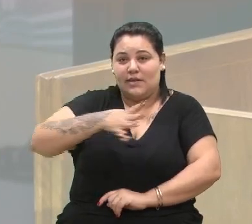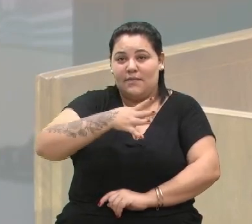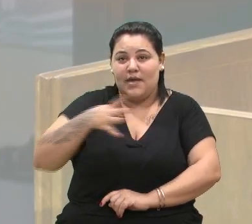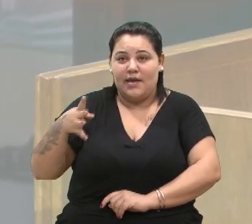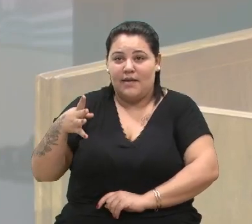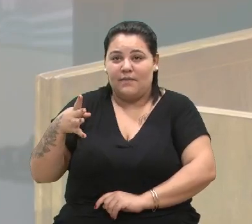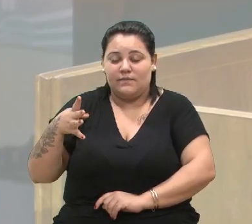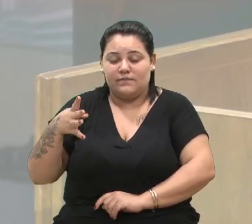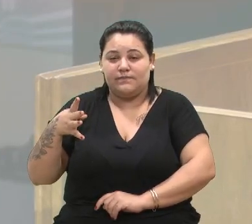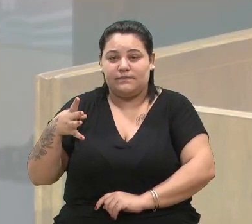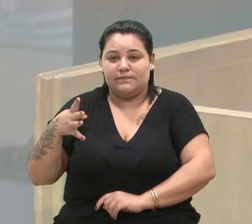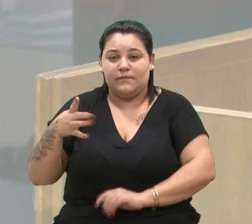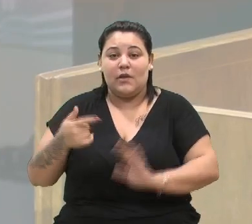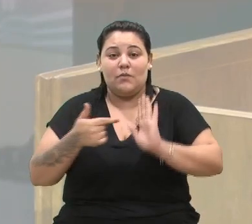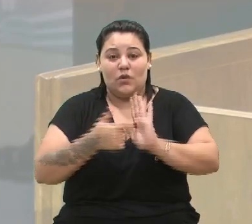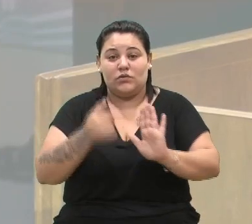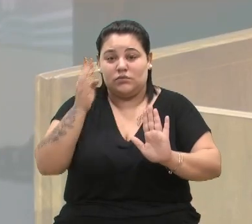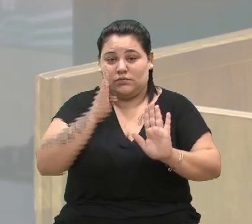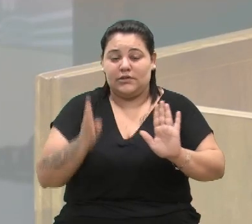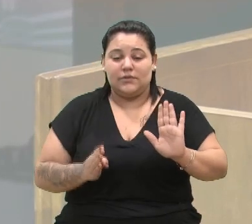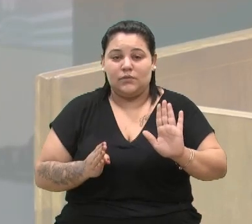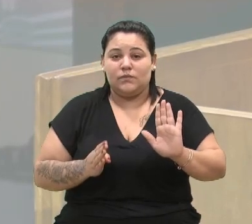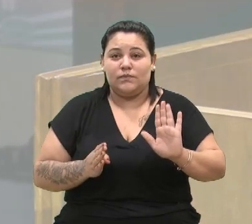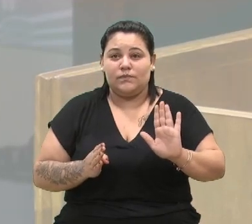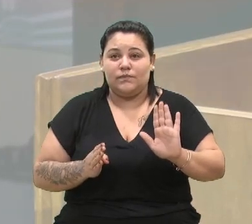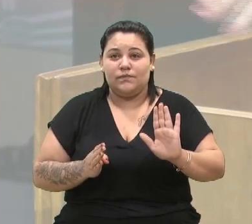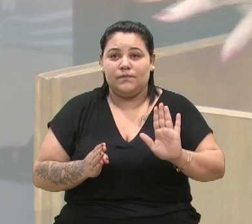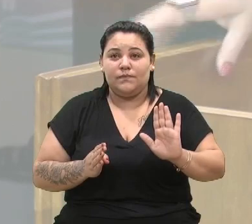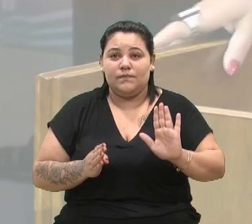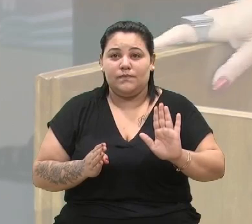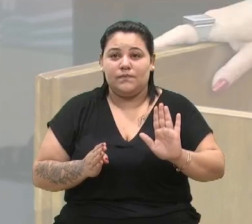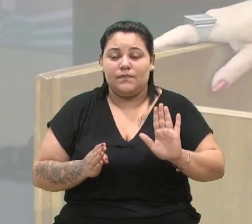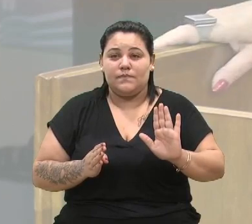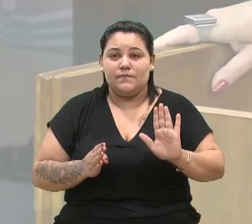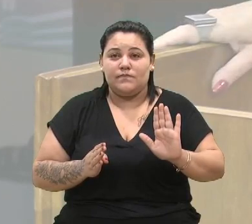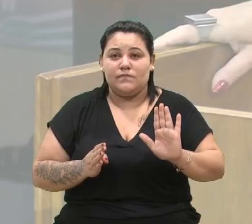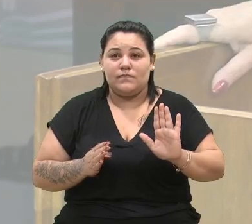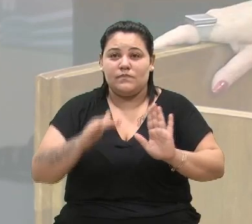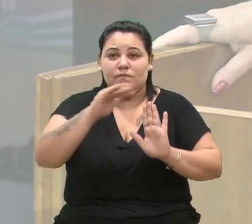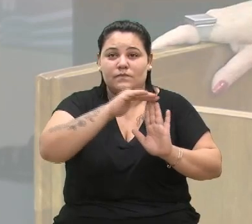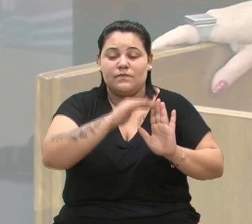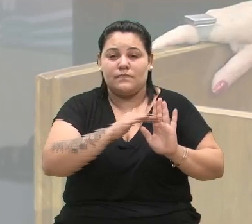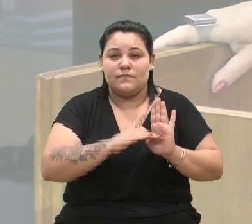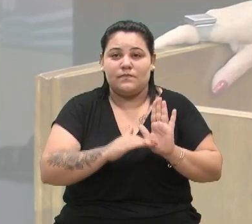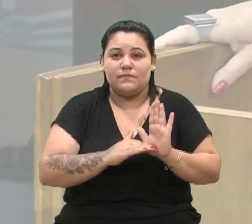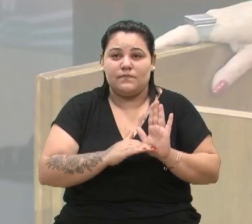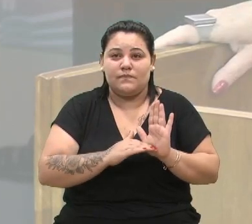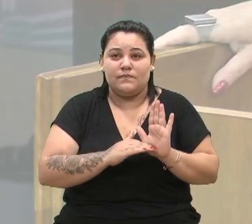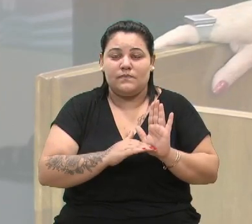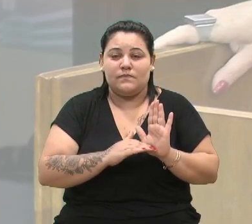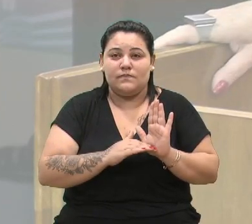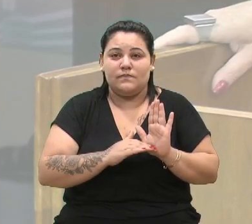que o Brasil ele está atrás, né, da